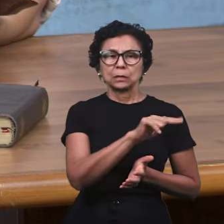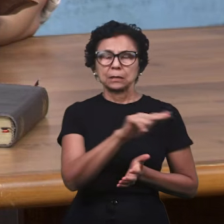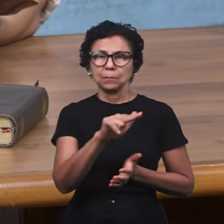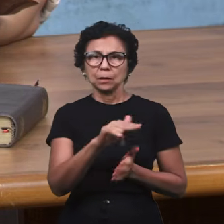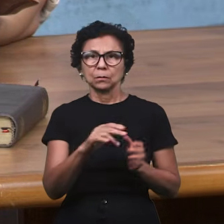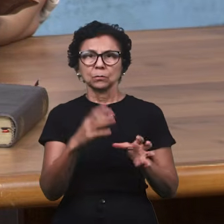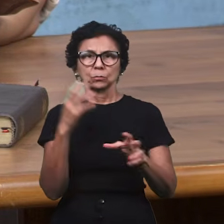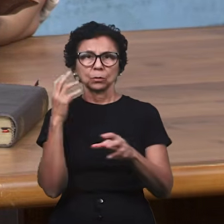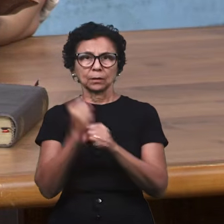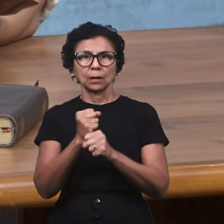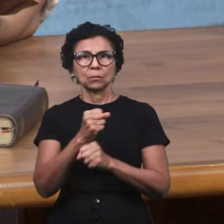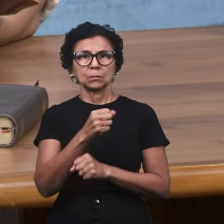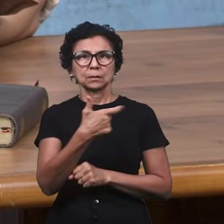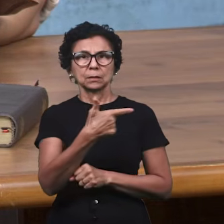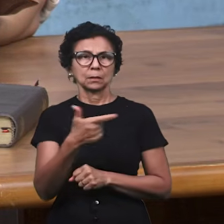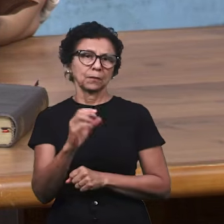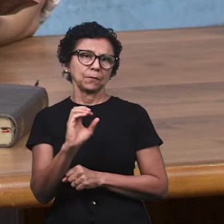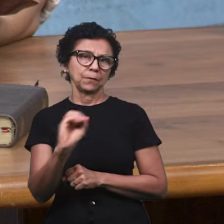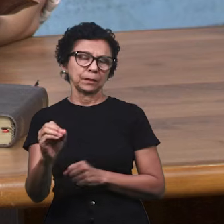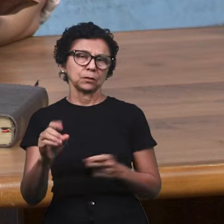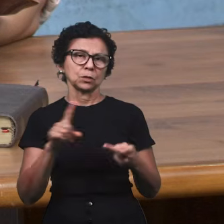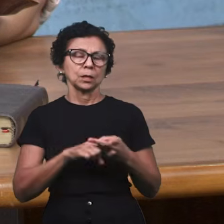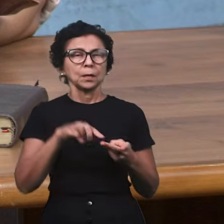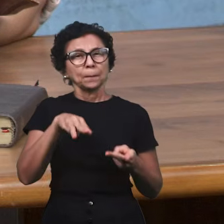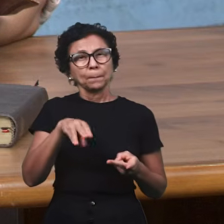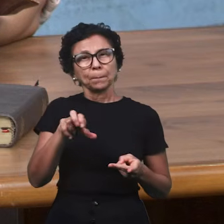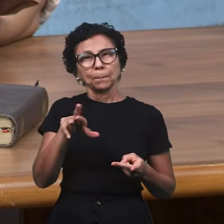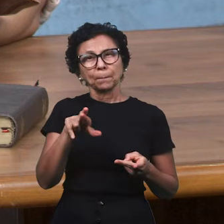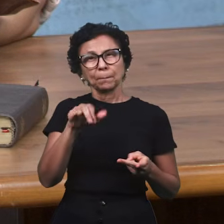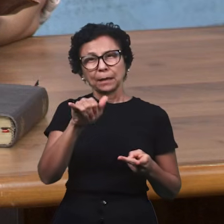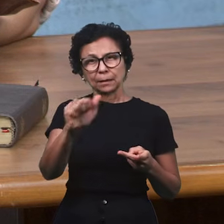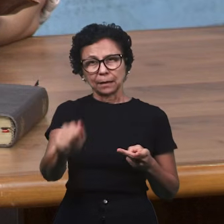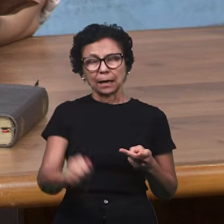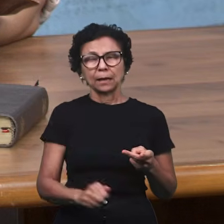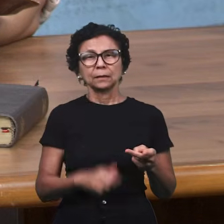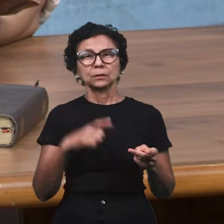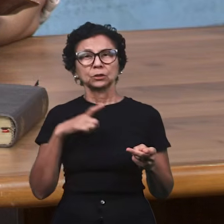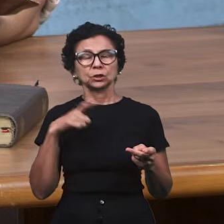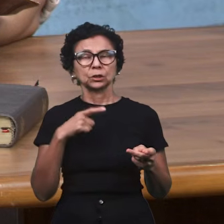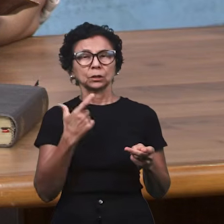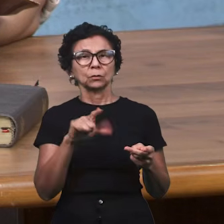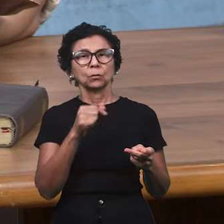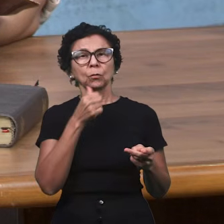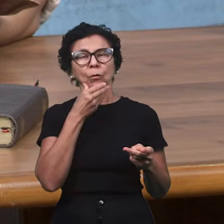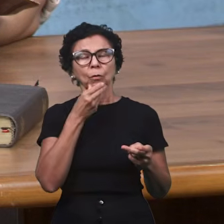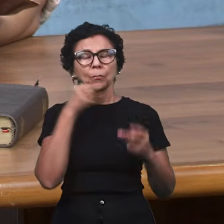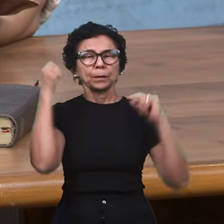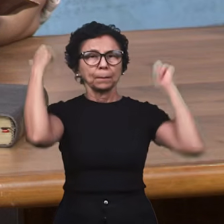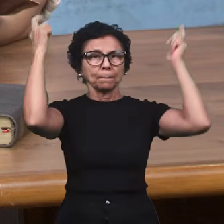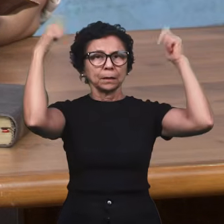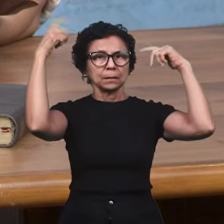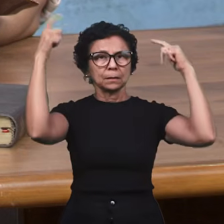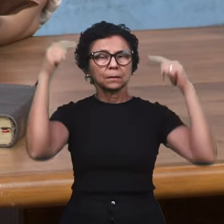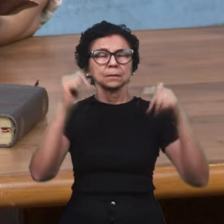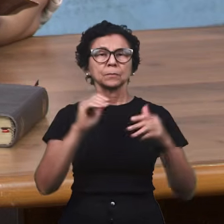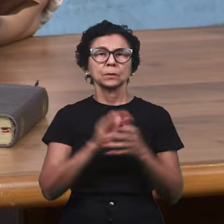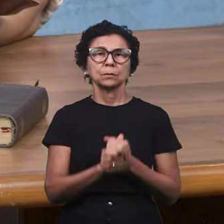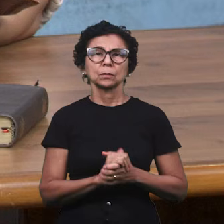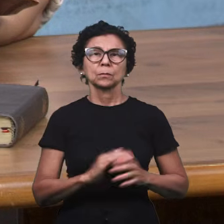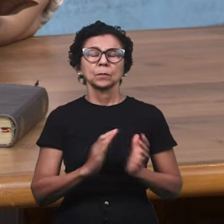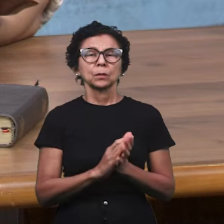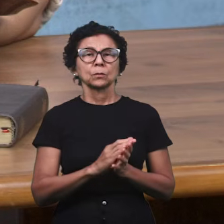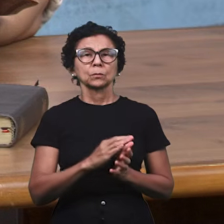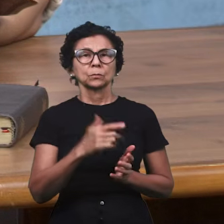Dos filhos de Merari, Asaías, o príncipe, e de seus irmãos